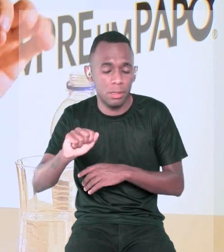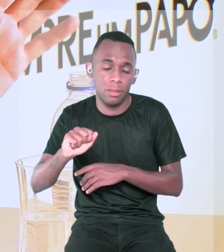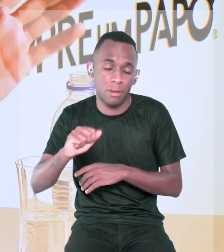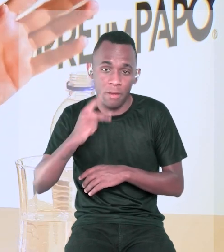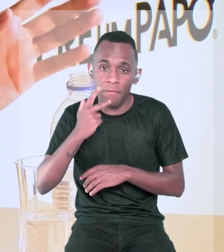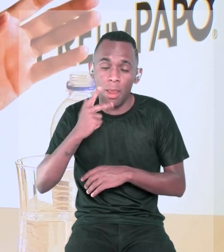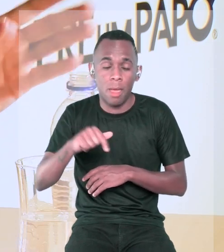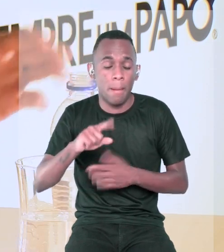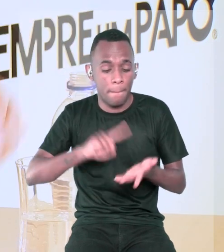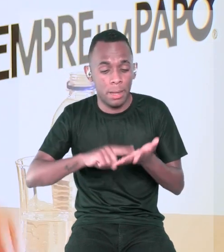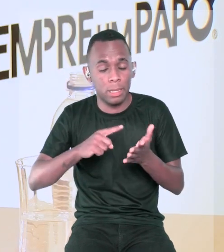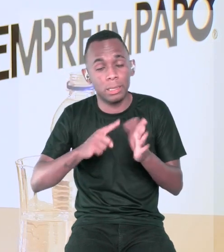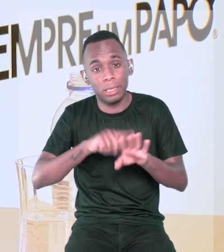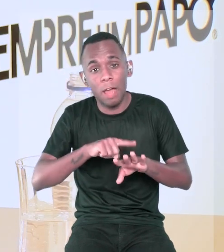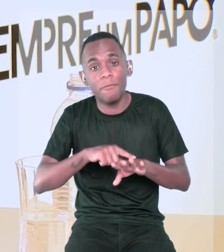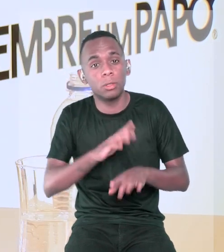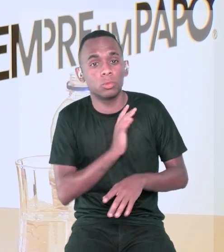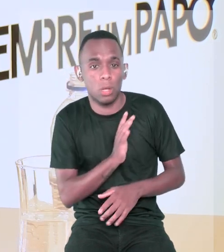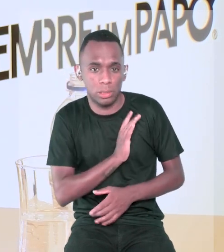chamado A Metáfora do Coração.